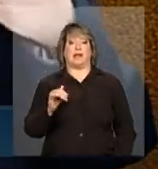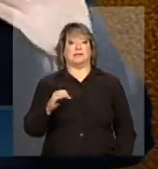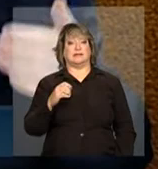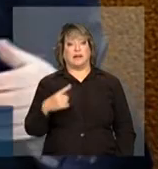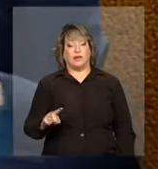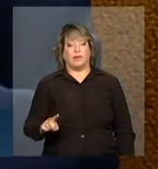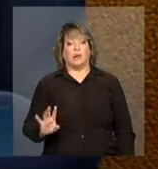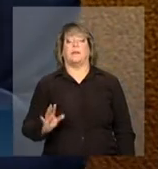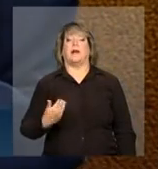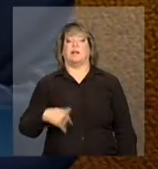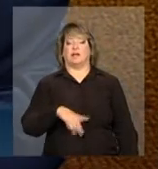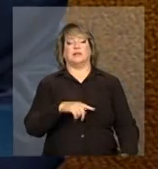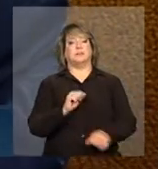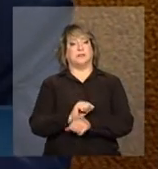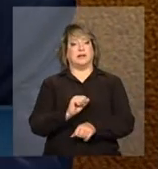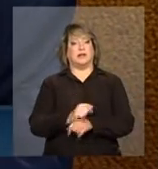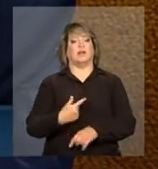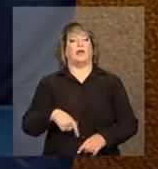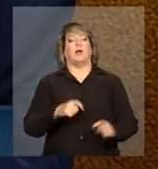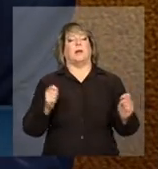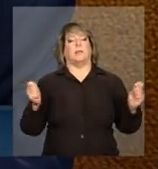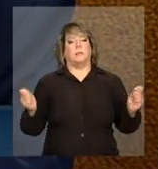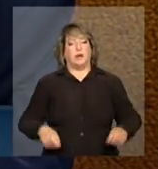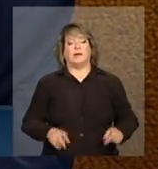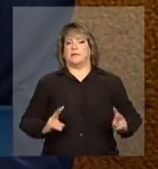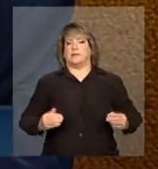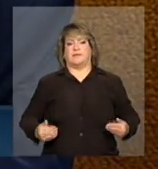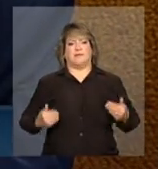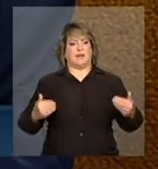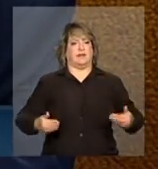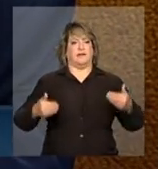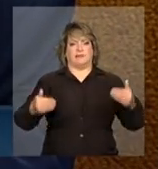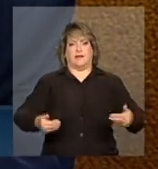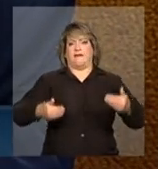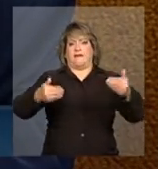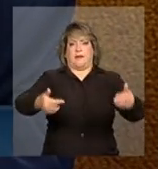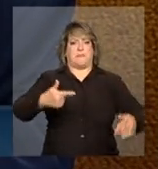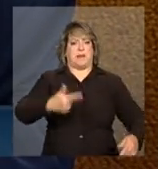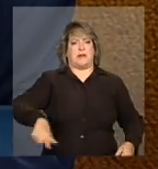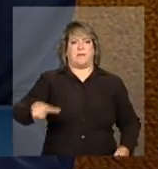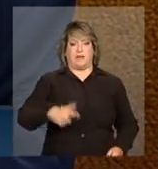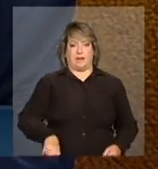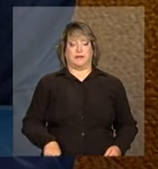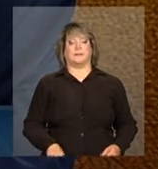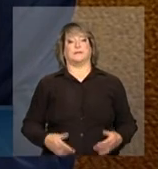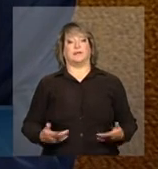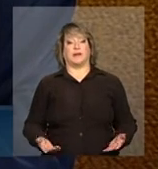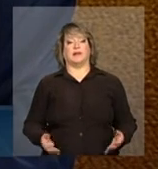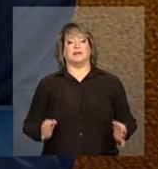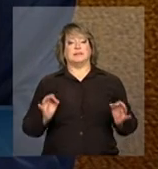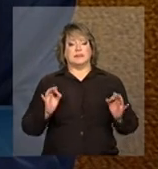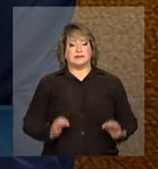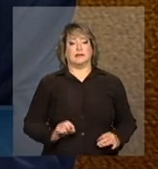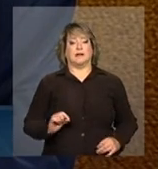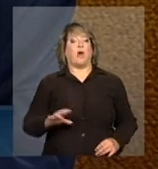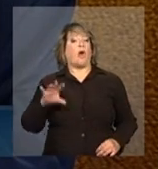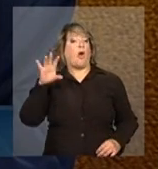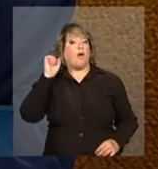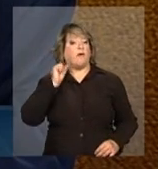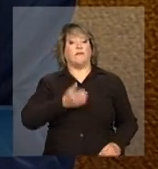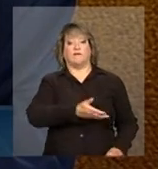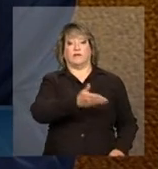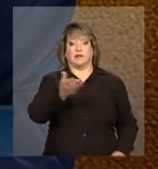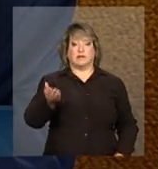sempre a gente possa ir avançando, né. E, certamente, ouvir vocês